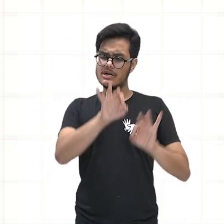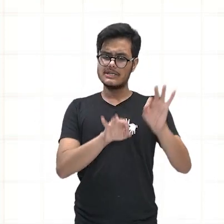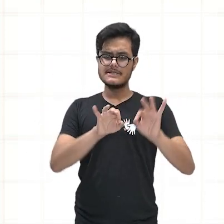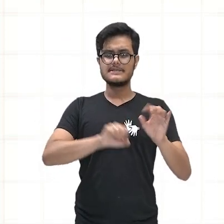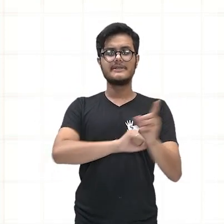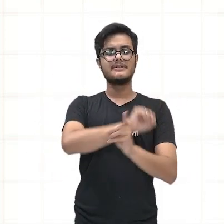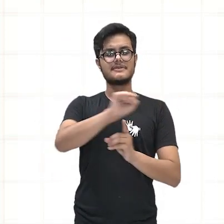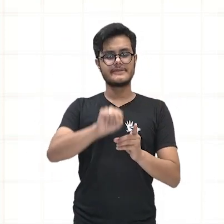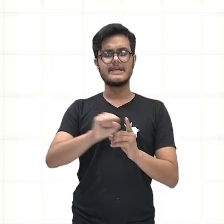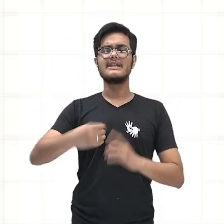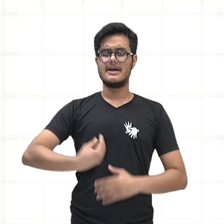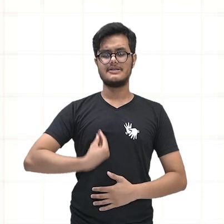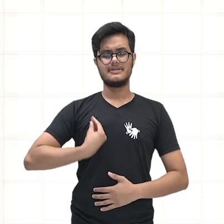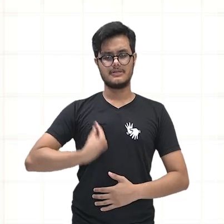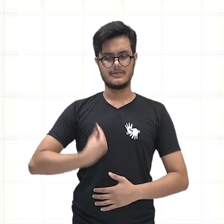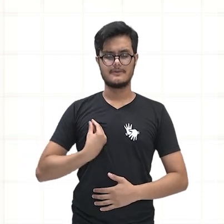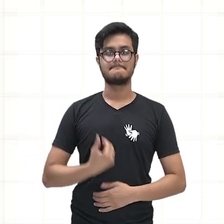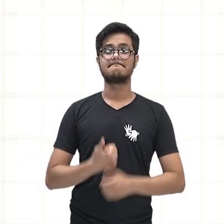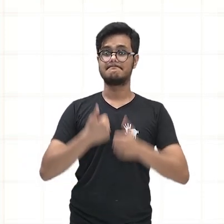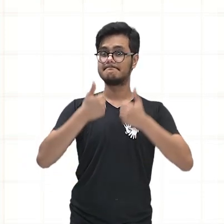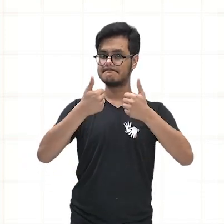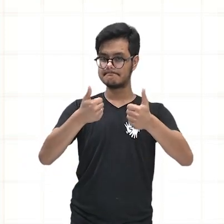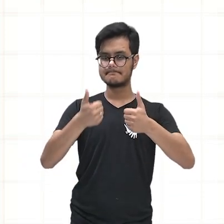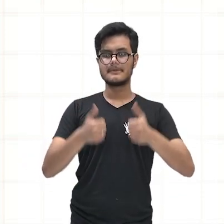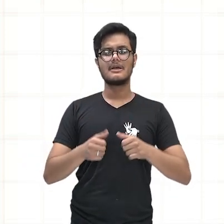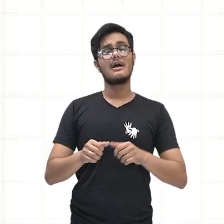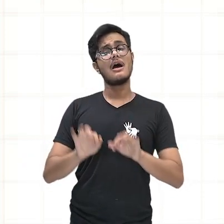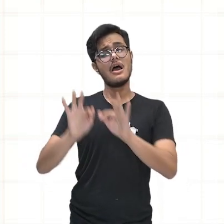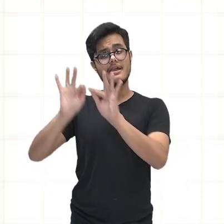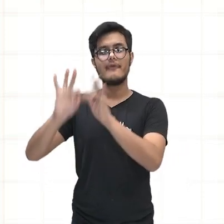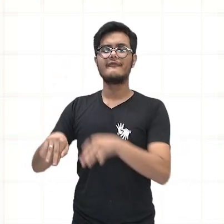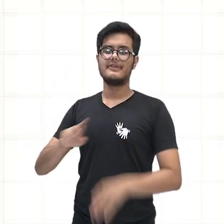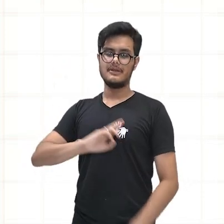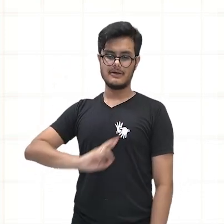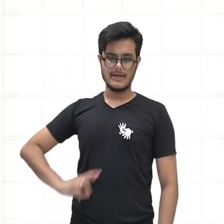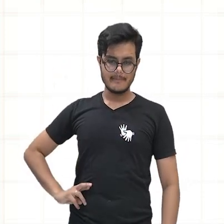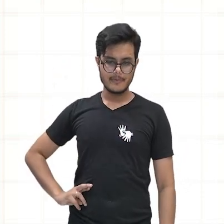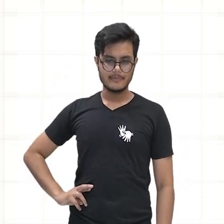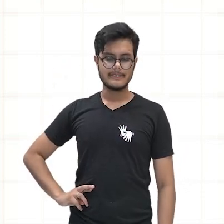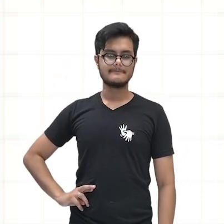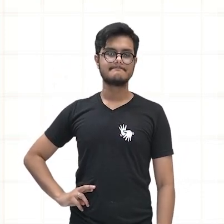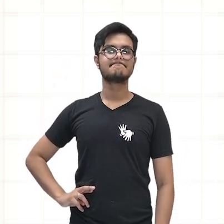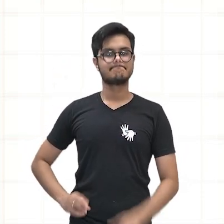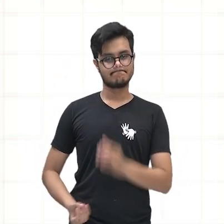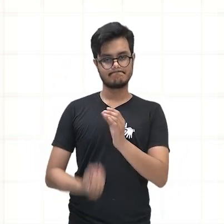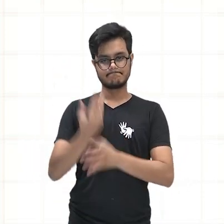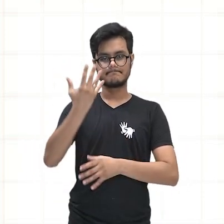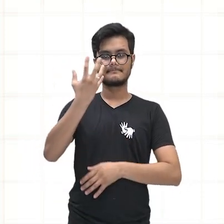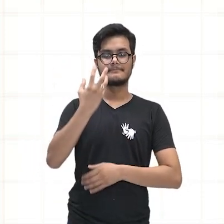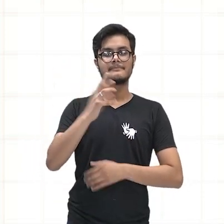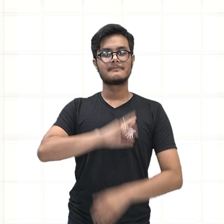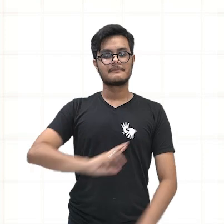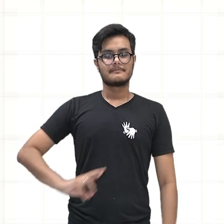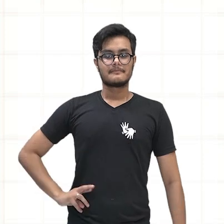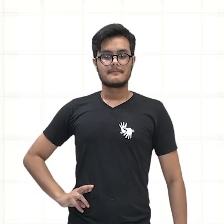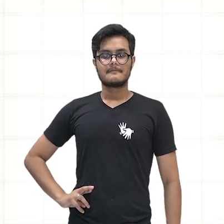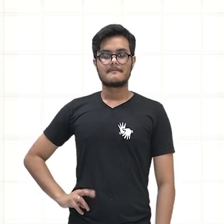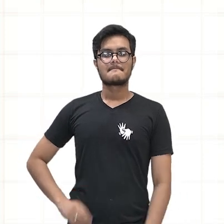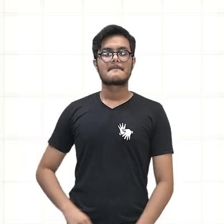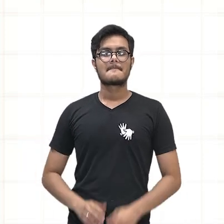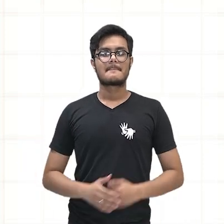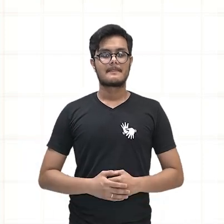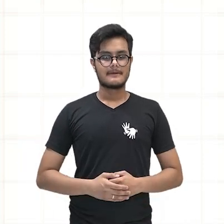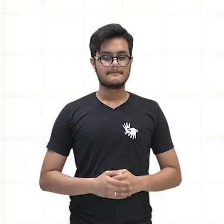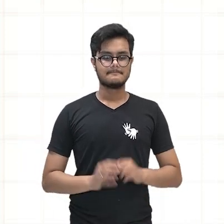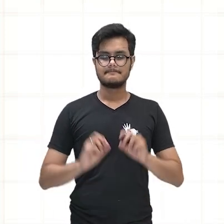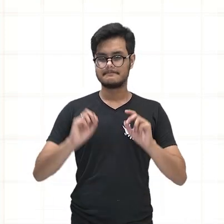monarquia até chegar ao fim com a o último monarca que governou